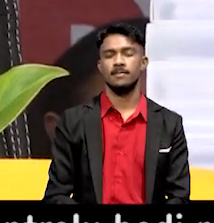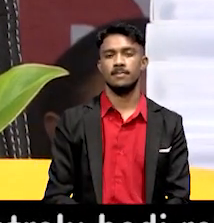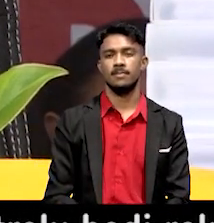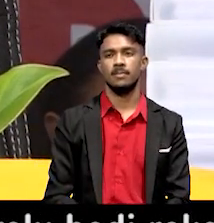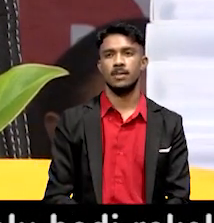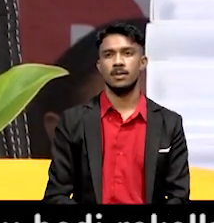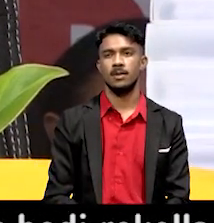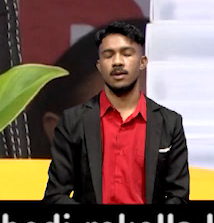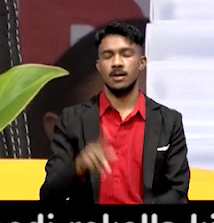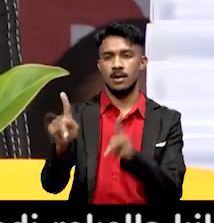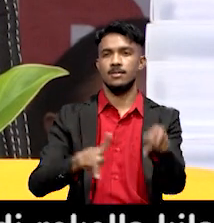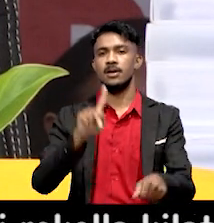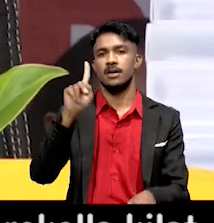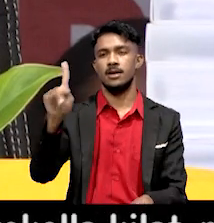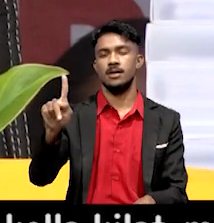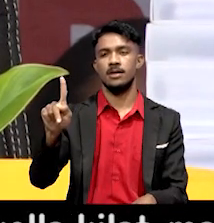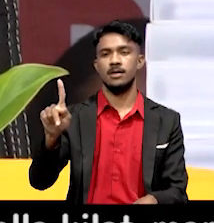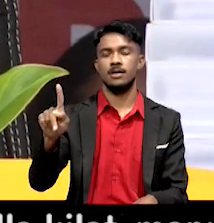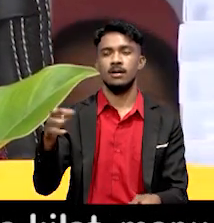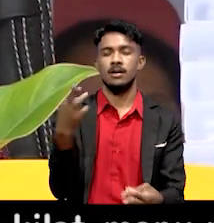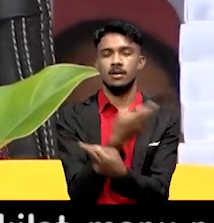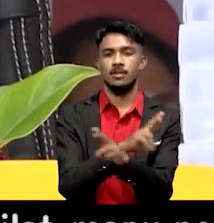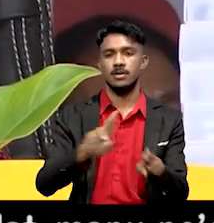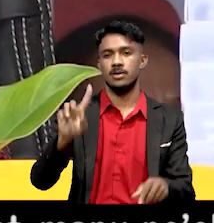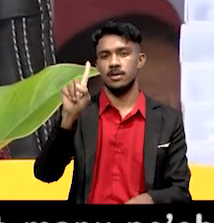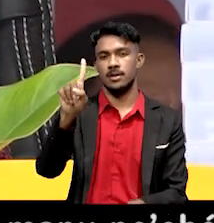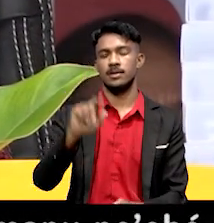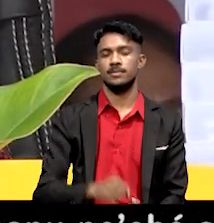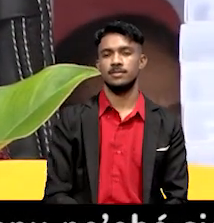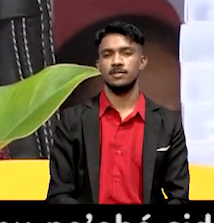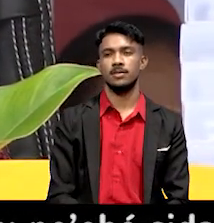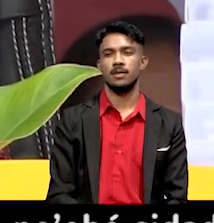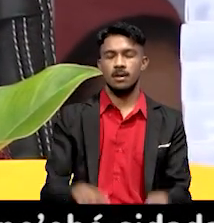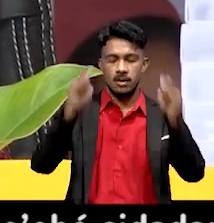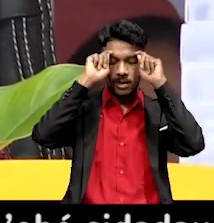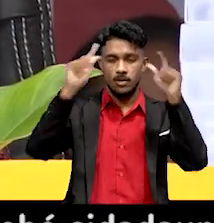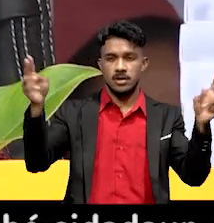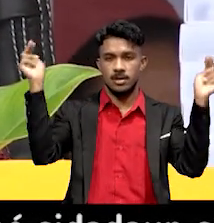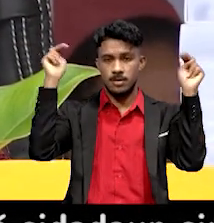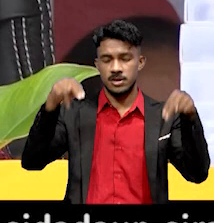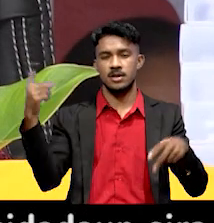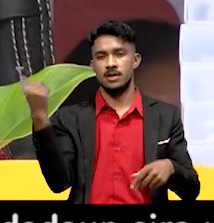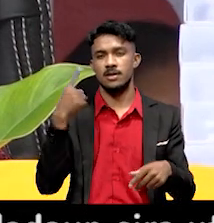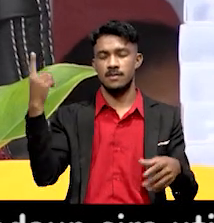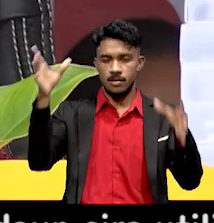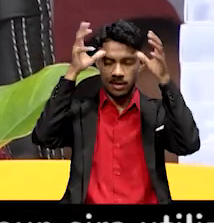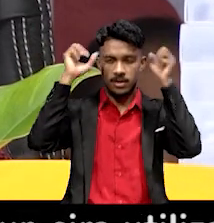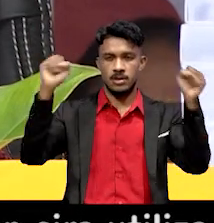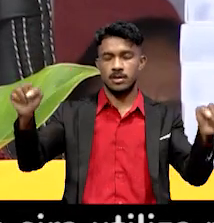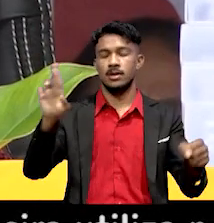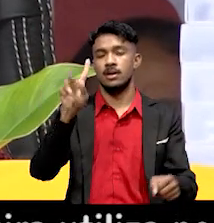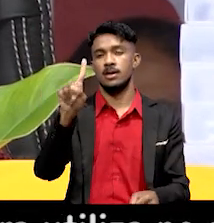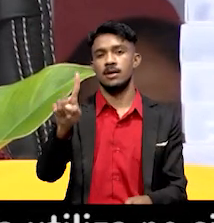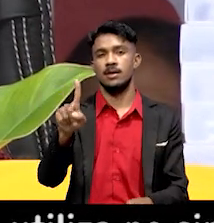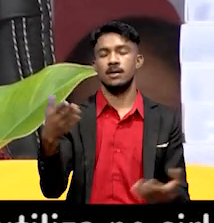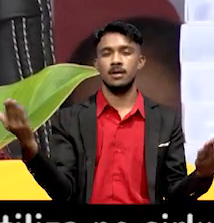Povo ida deit, patria ida deit. Timor Leste precisa na fato em presidente da República ida de